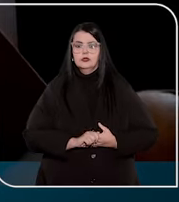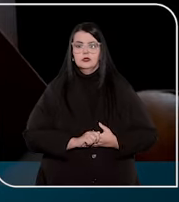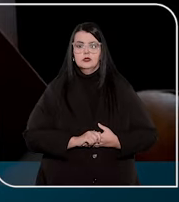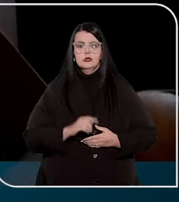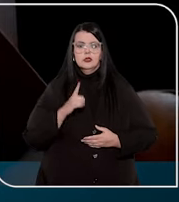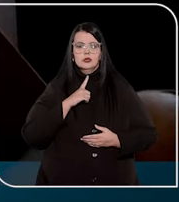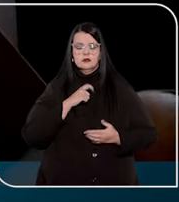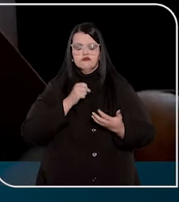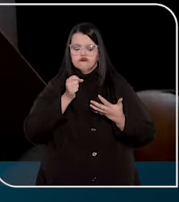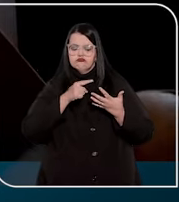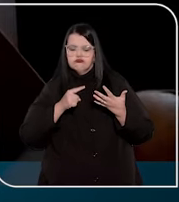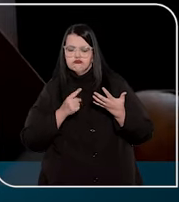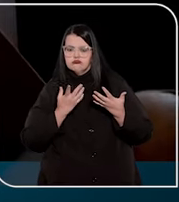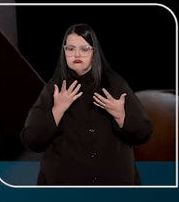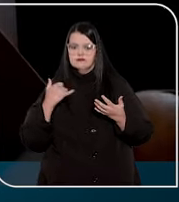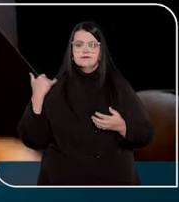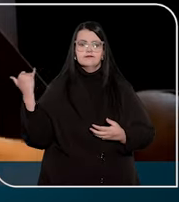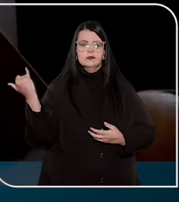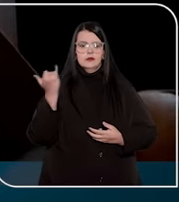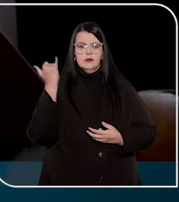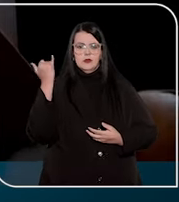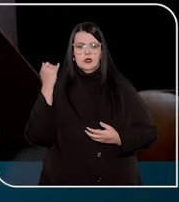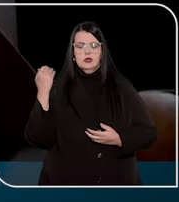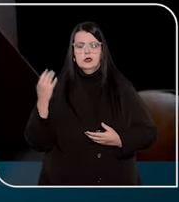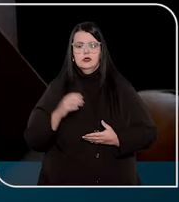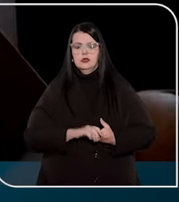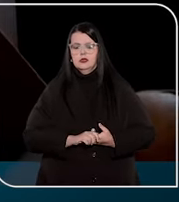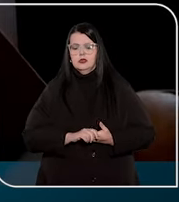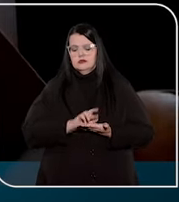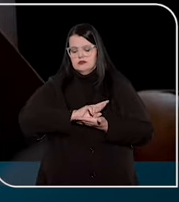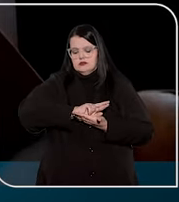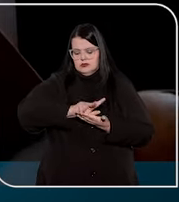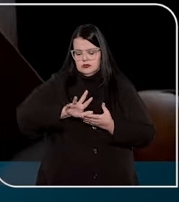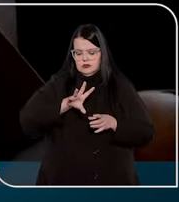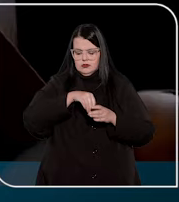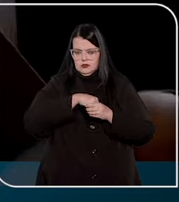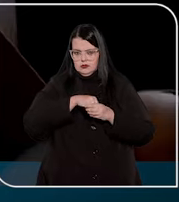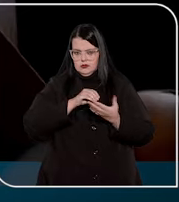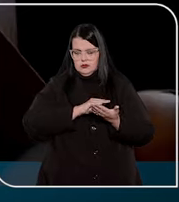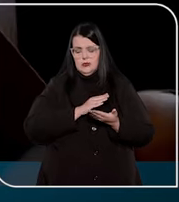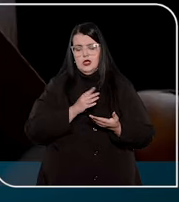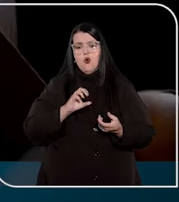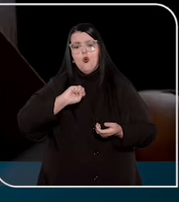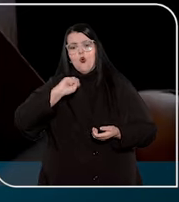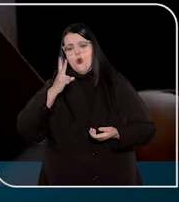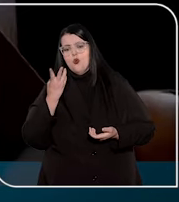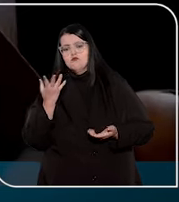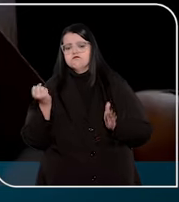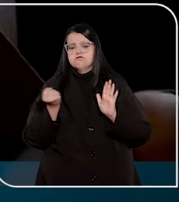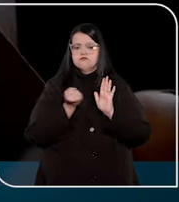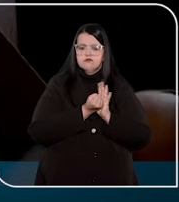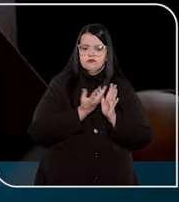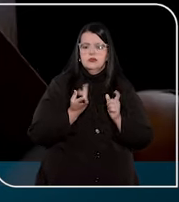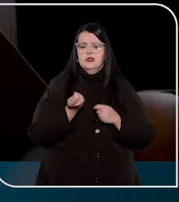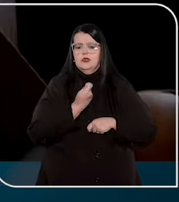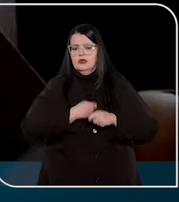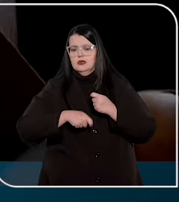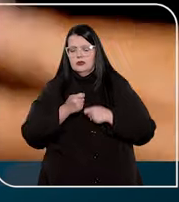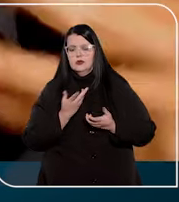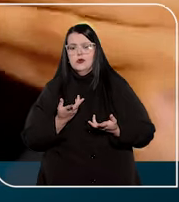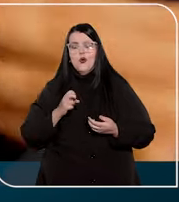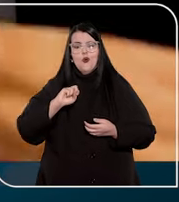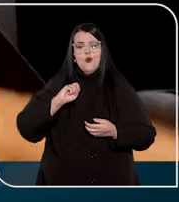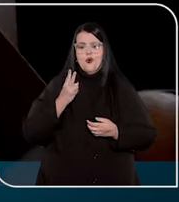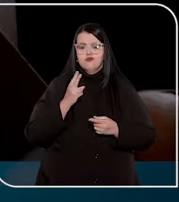certo critério de relevância, ou de multiplicidade, ou de impacto econômico, ou de relevância da questão